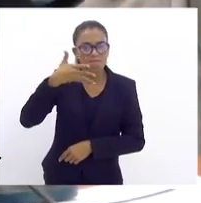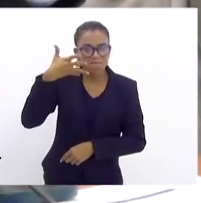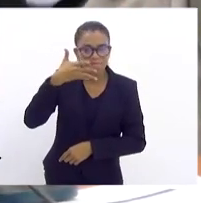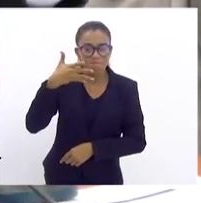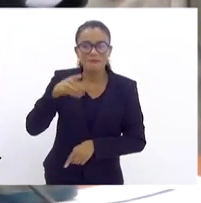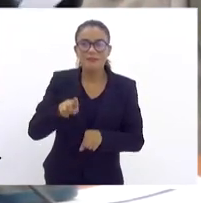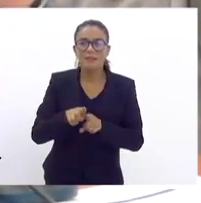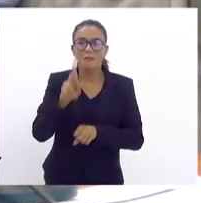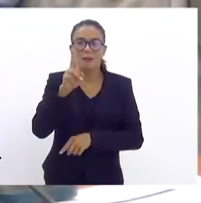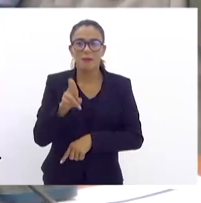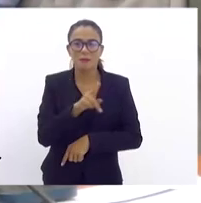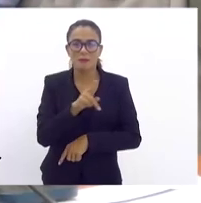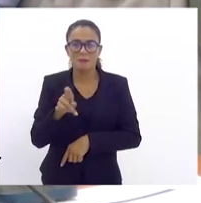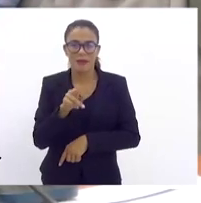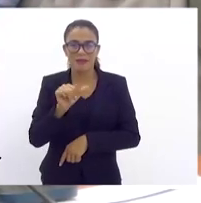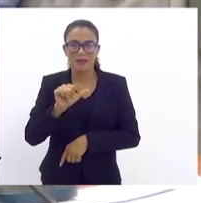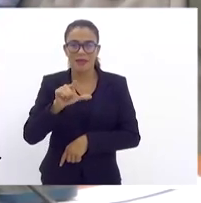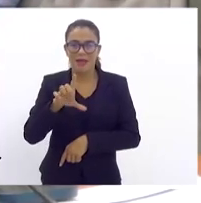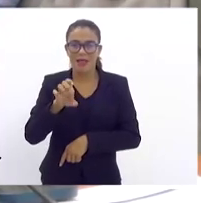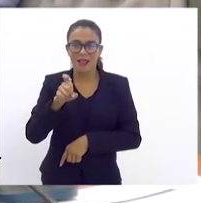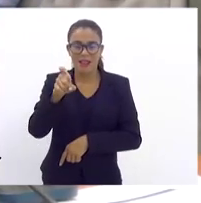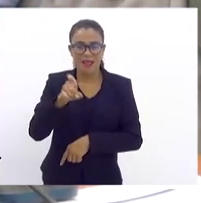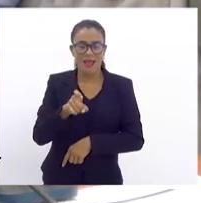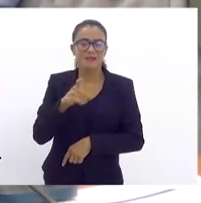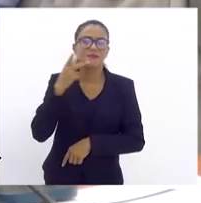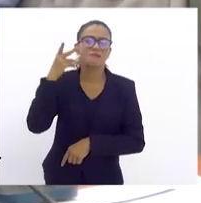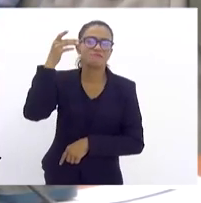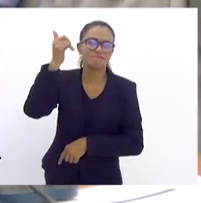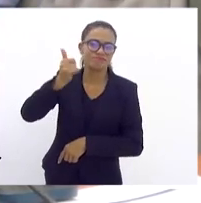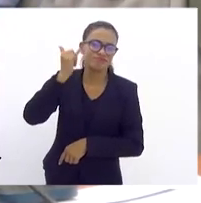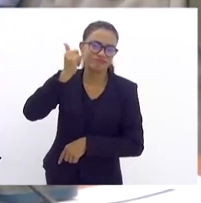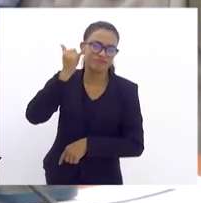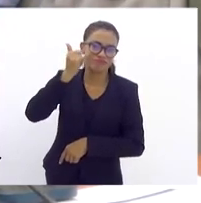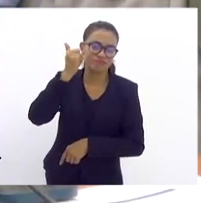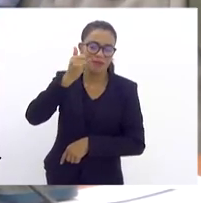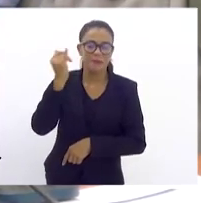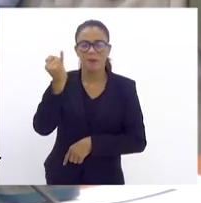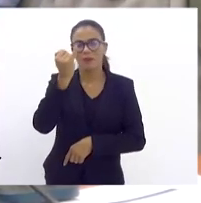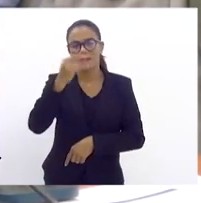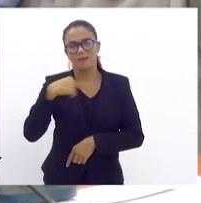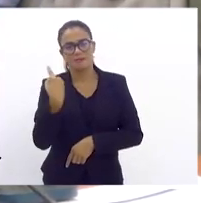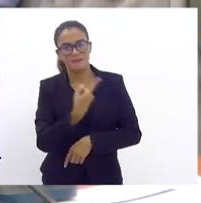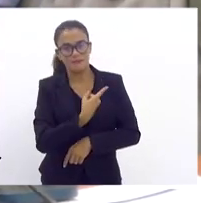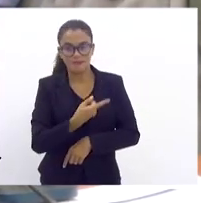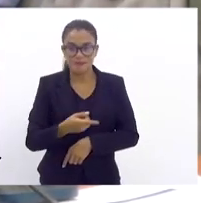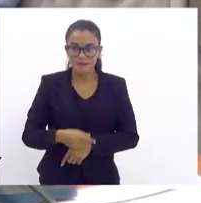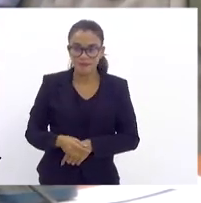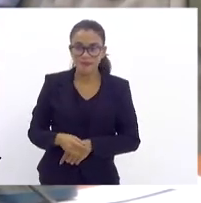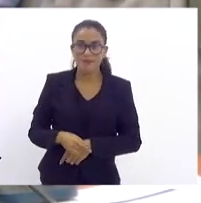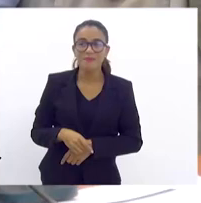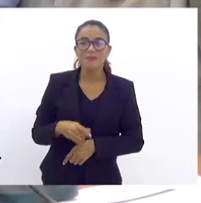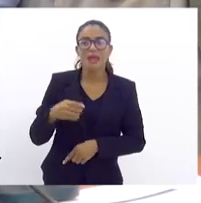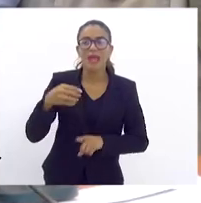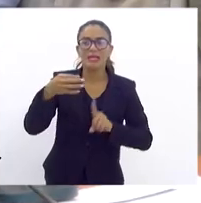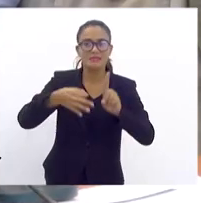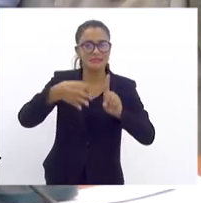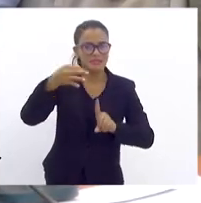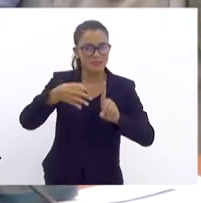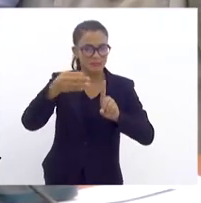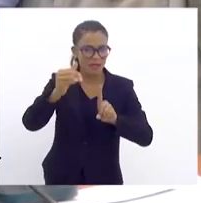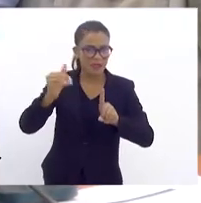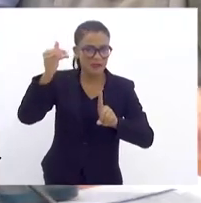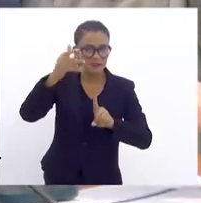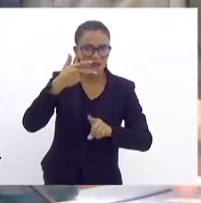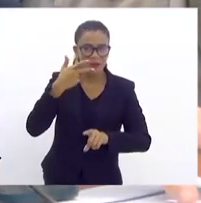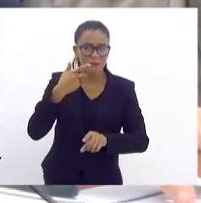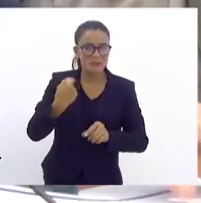Padre Alex que vai dar um testemunho muito muito importante para todos nós a Doutora desembargadora Regina disse que precisa sair